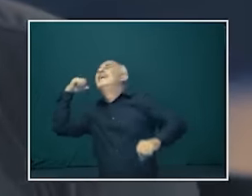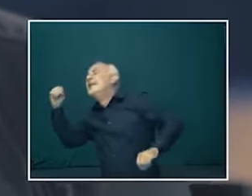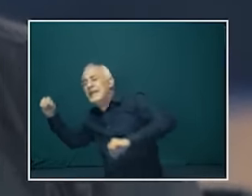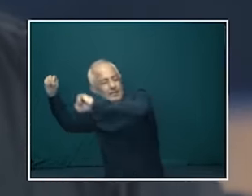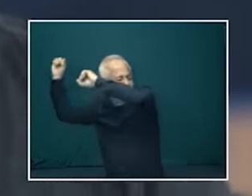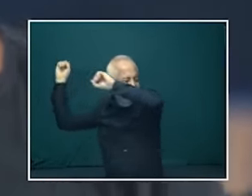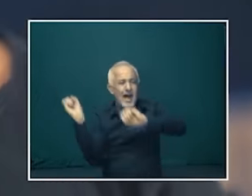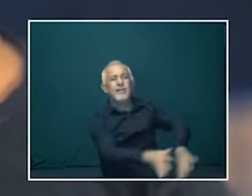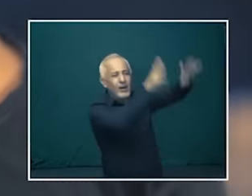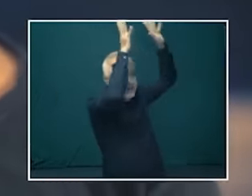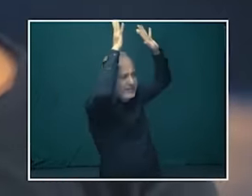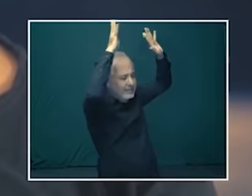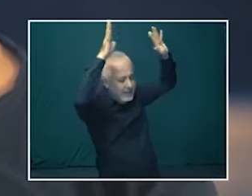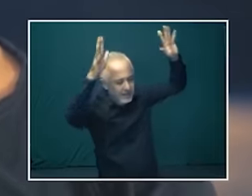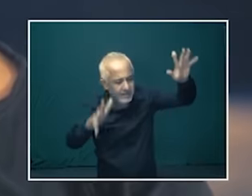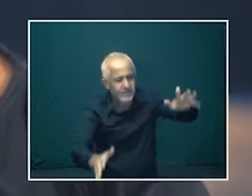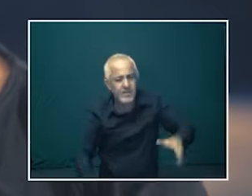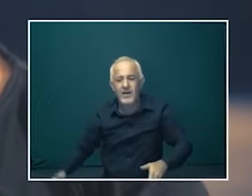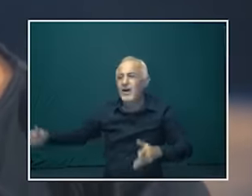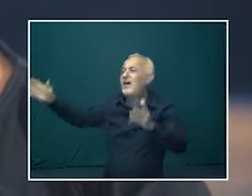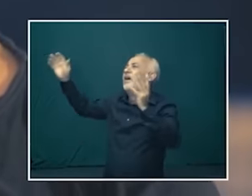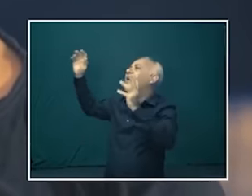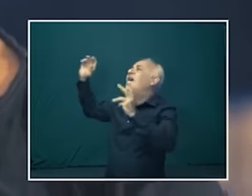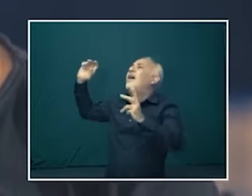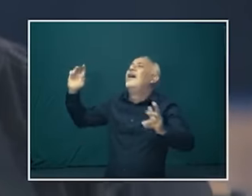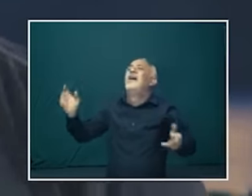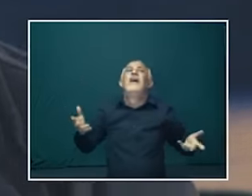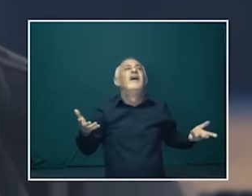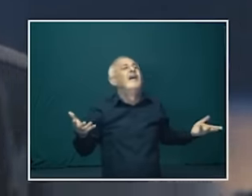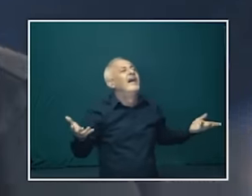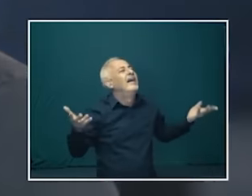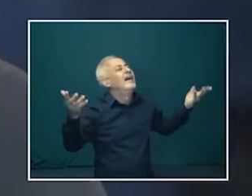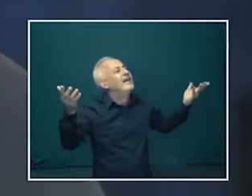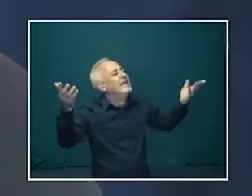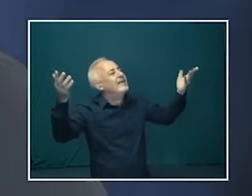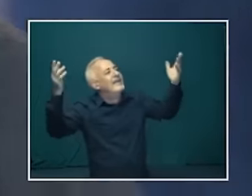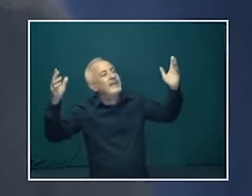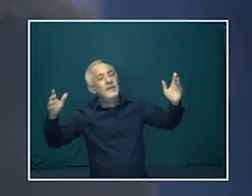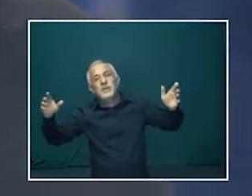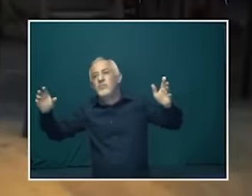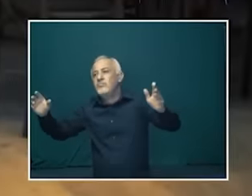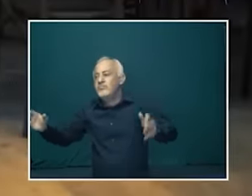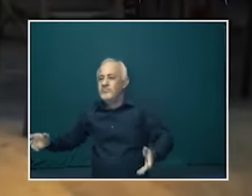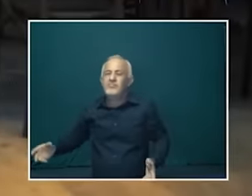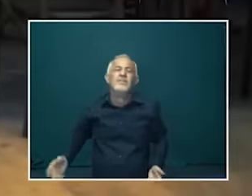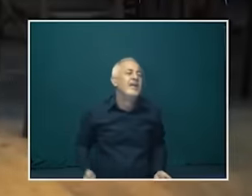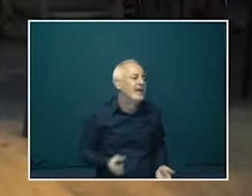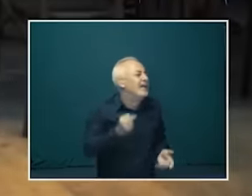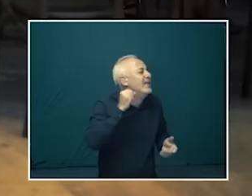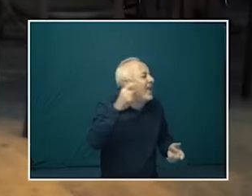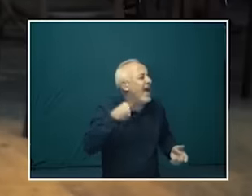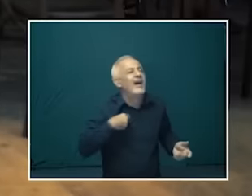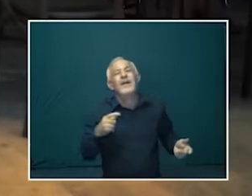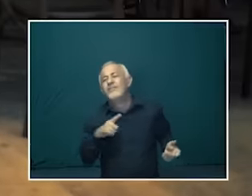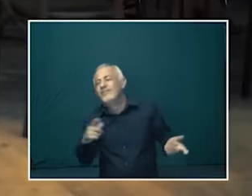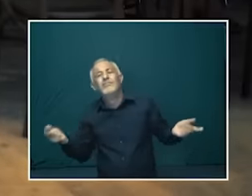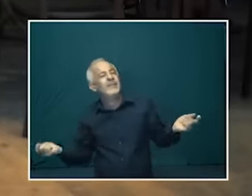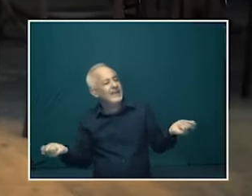fique da porta pra fora. Se eu pudesse